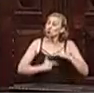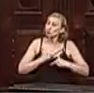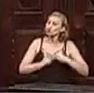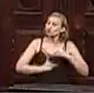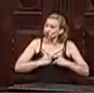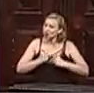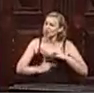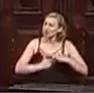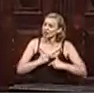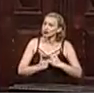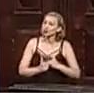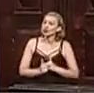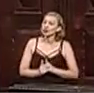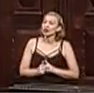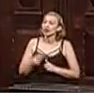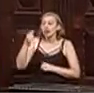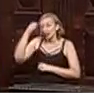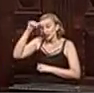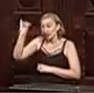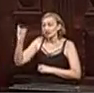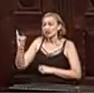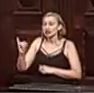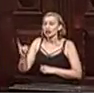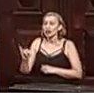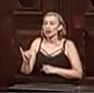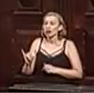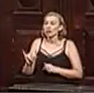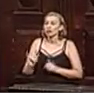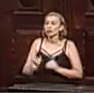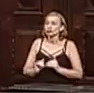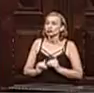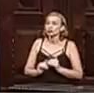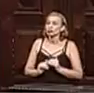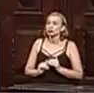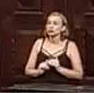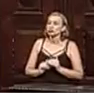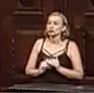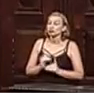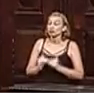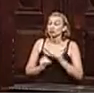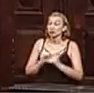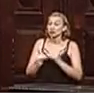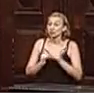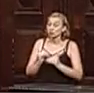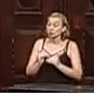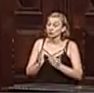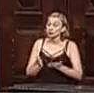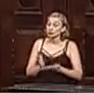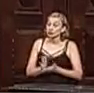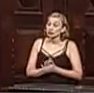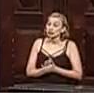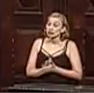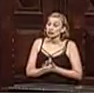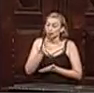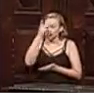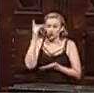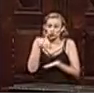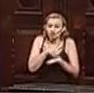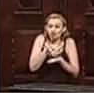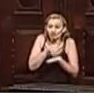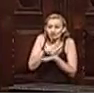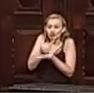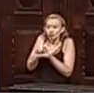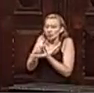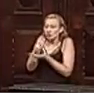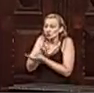para evitar um processo iminente de demissão em